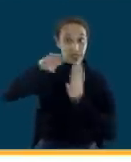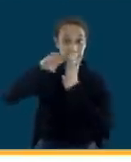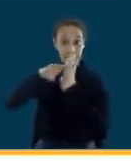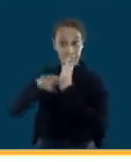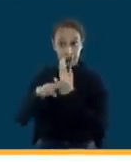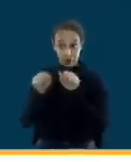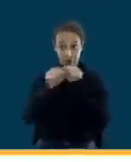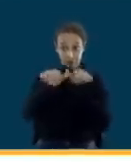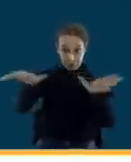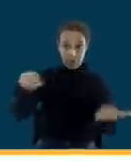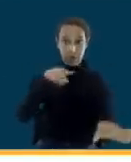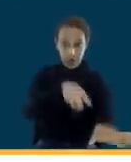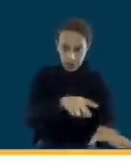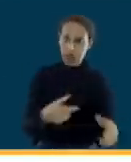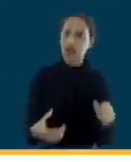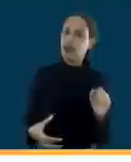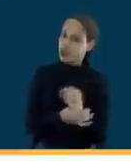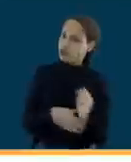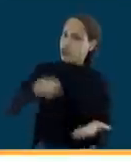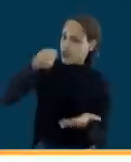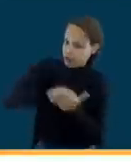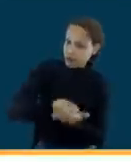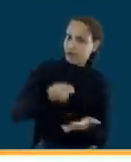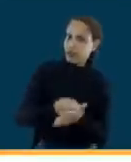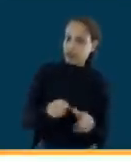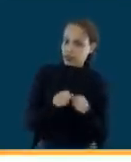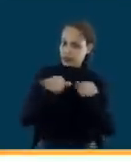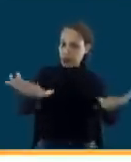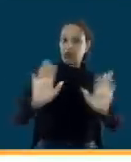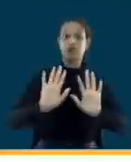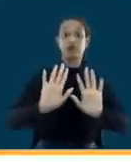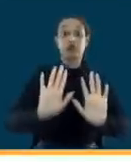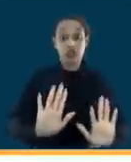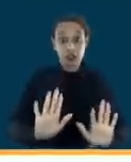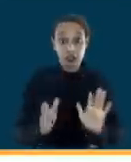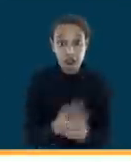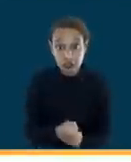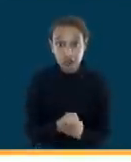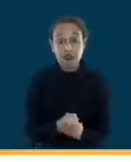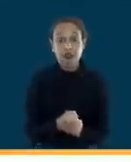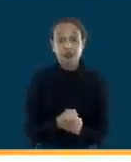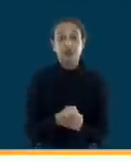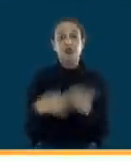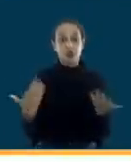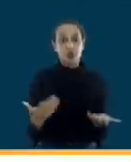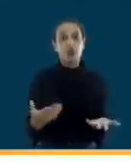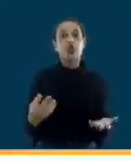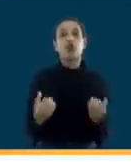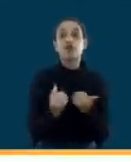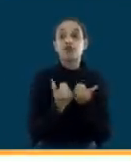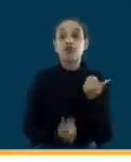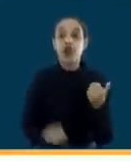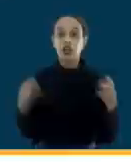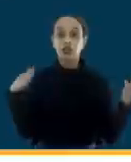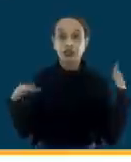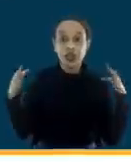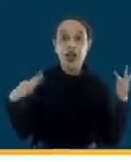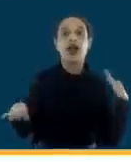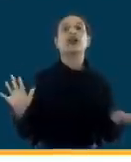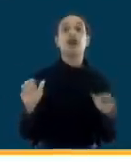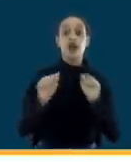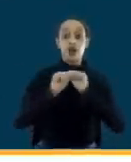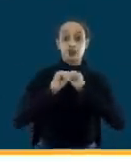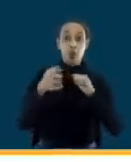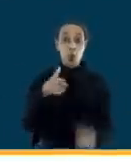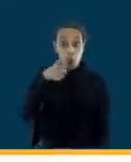muito segura do ponto de vista da distribuição. Mas, de todo modo, o Ministério do Turismo fez ontem essa divulgação,